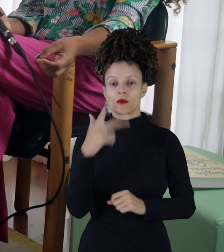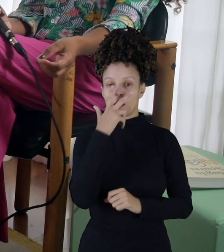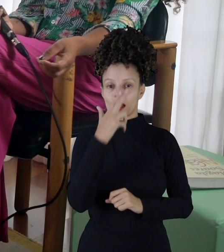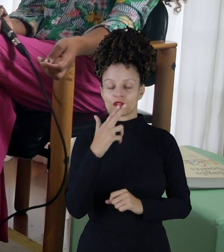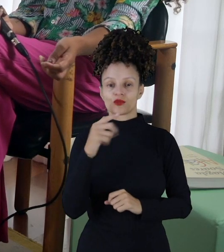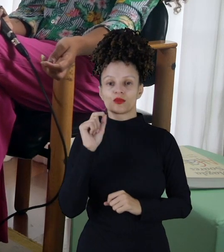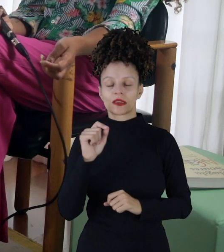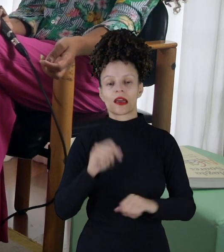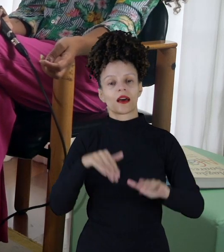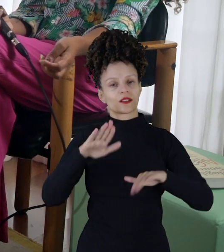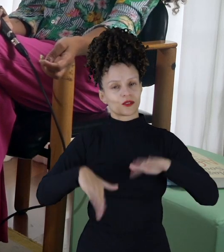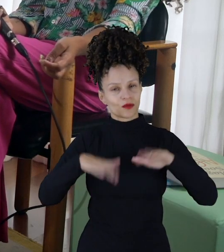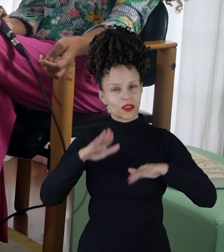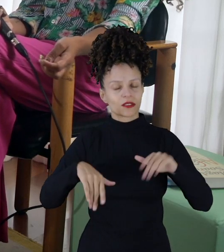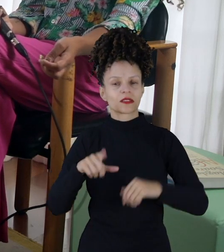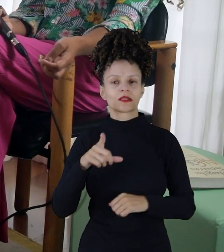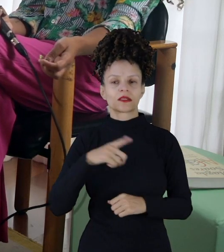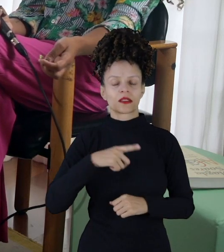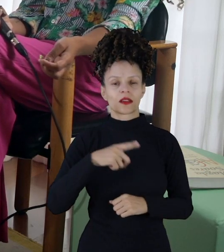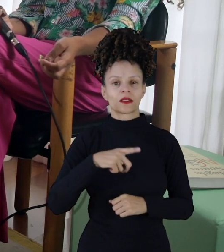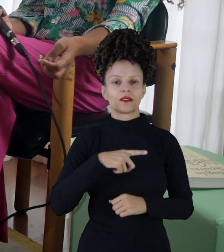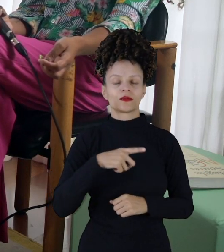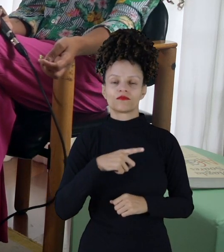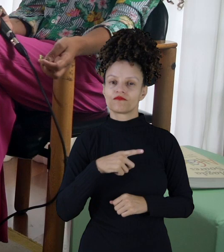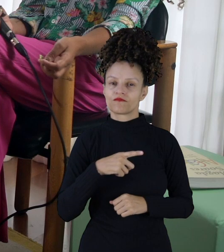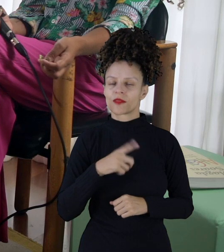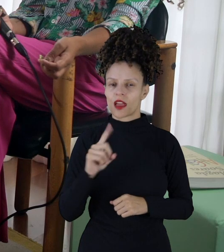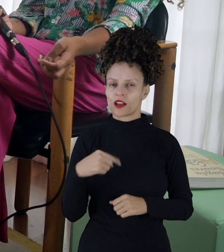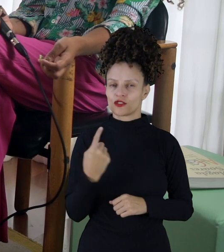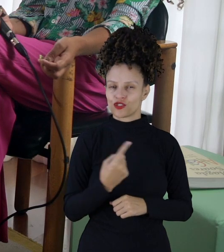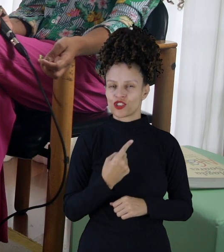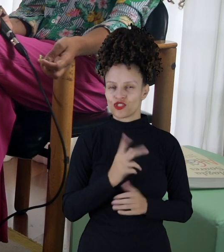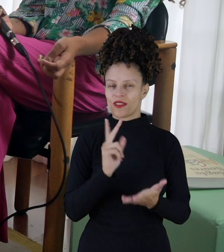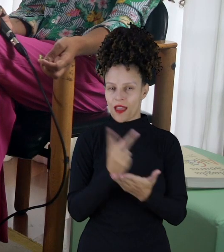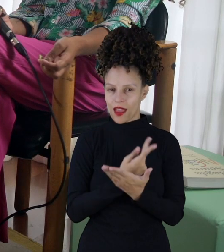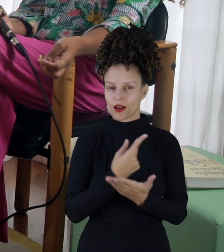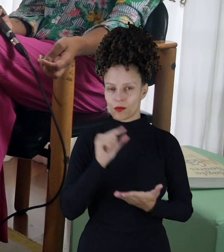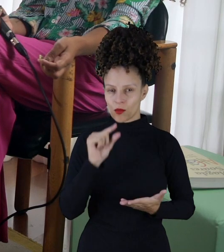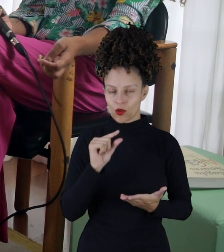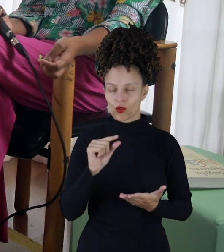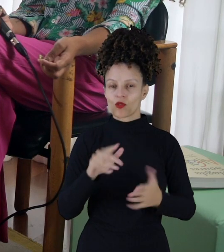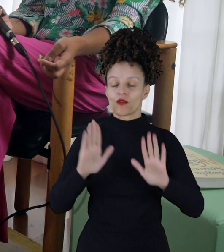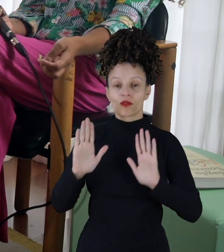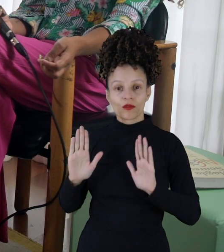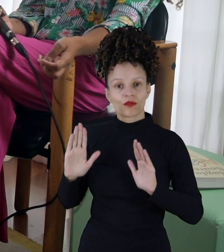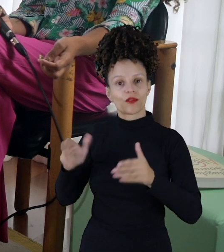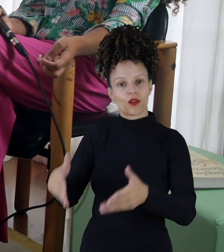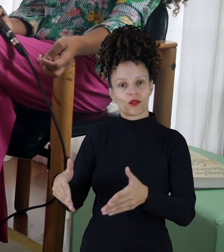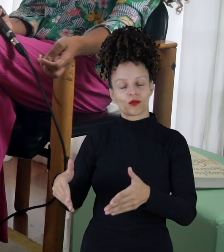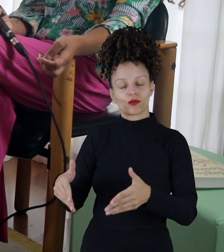eu acho que às vezes tem o que a gente peca um pouco é o